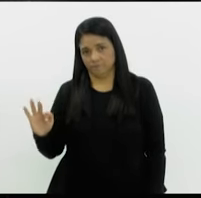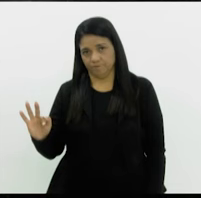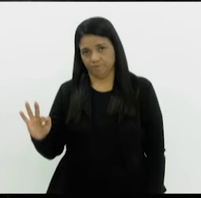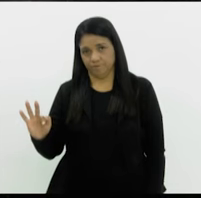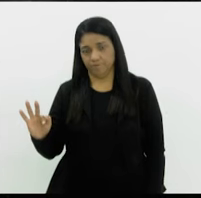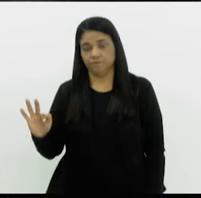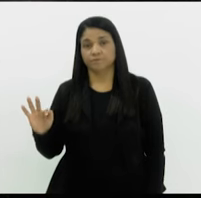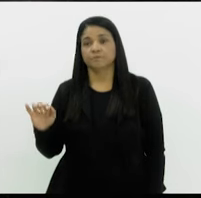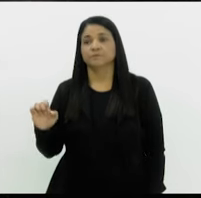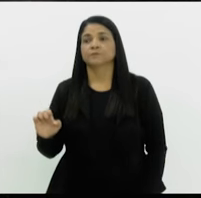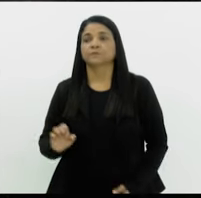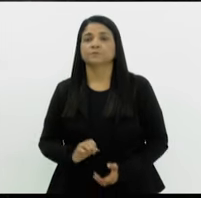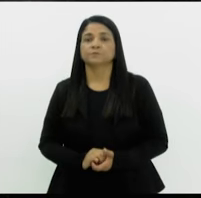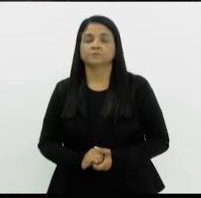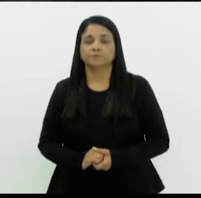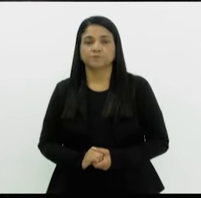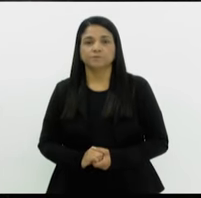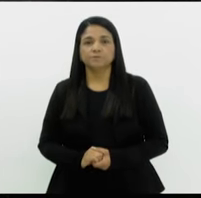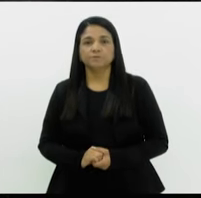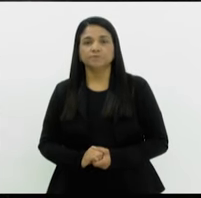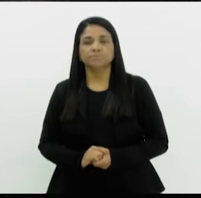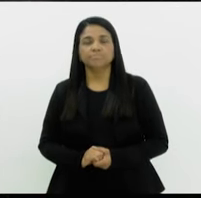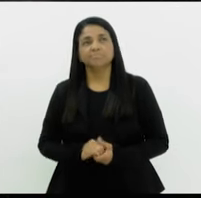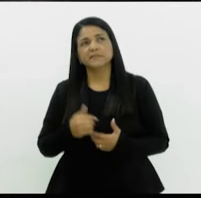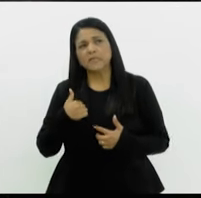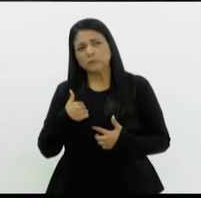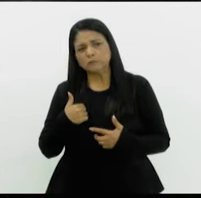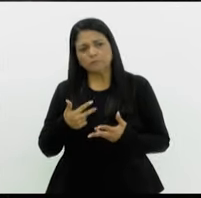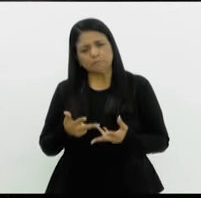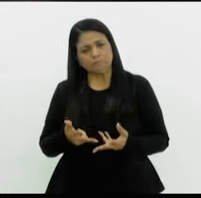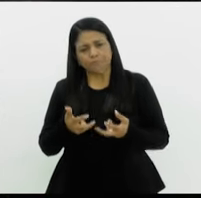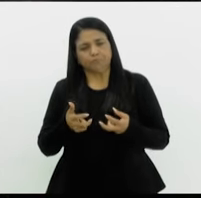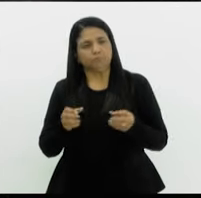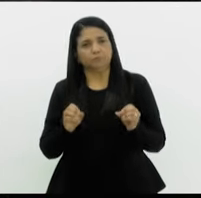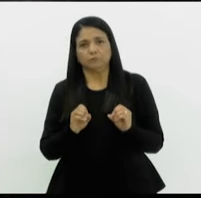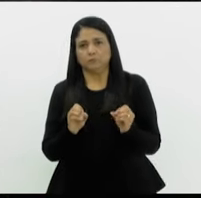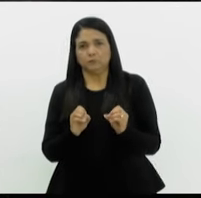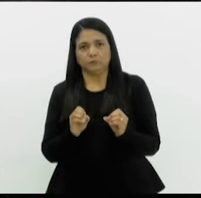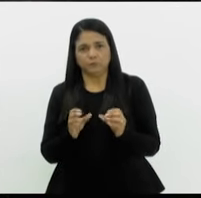E eu não vejo ainda